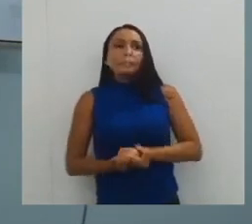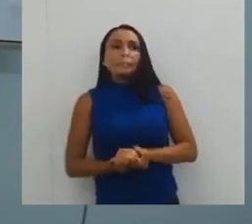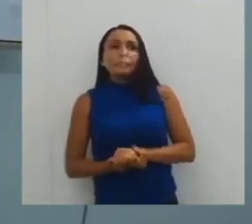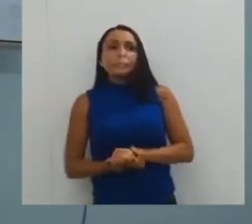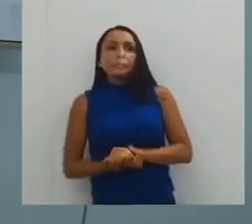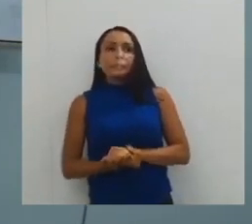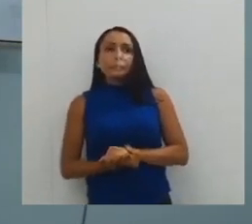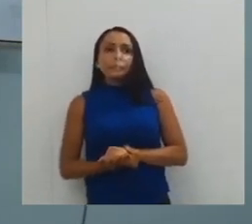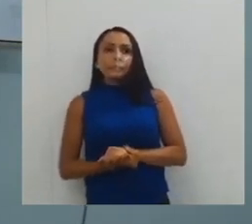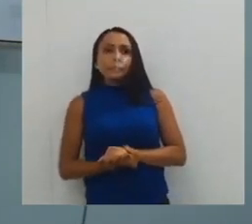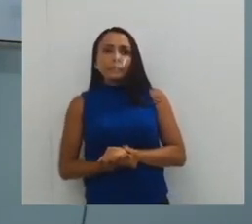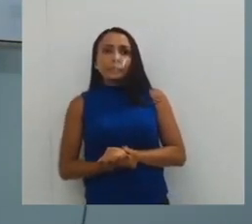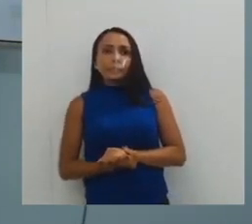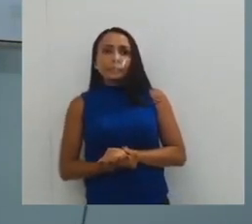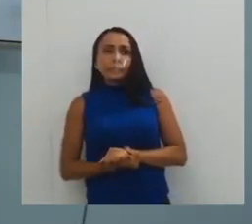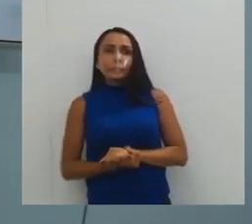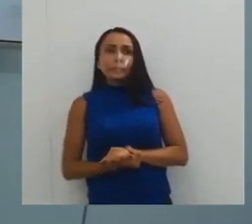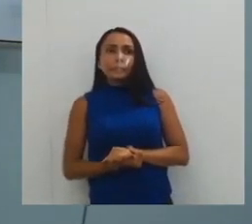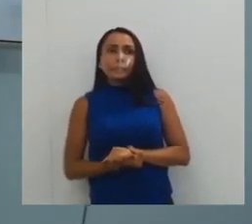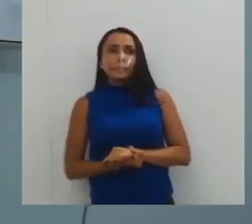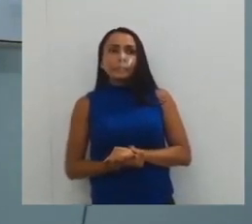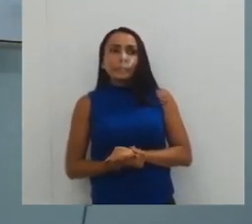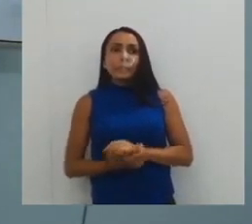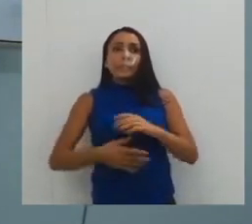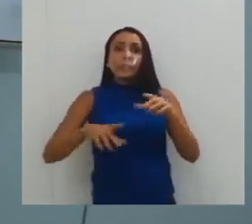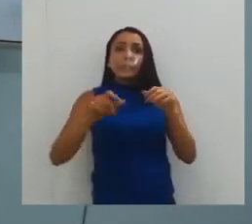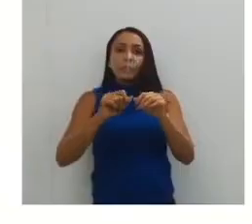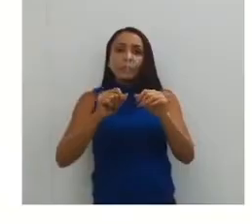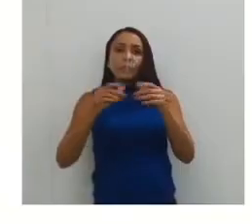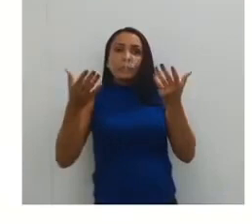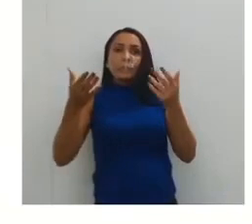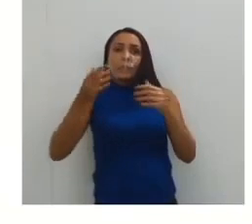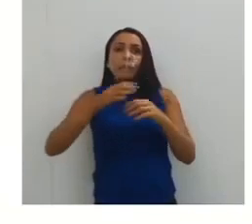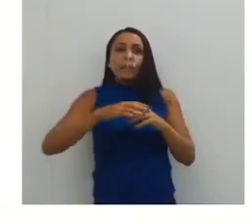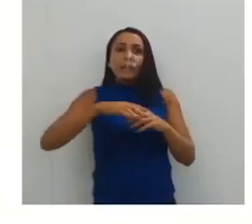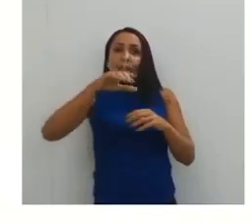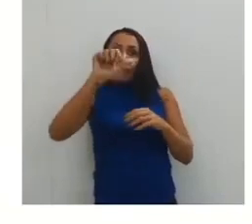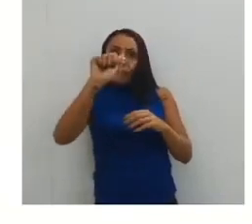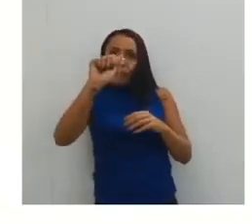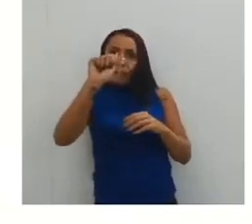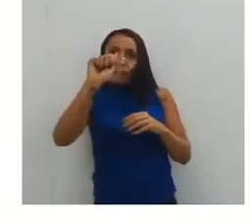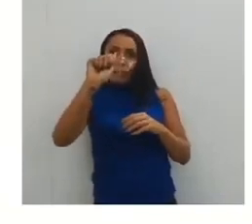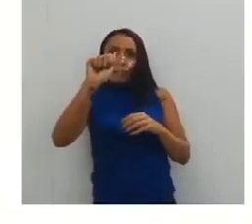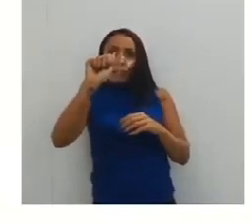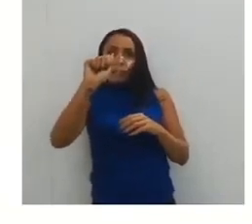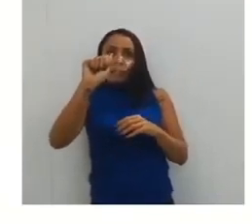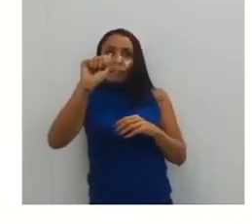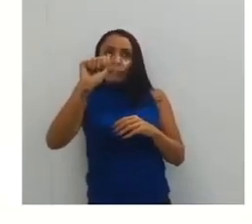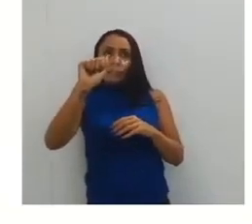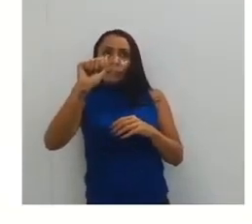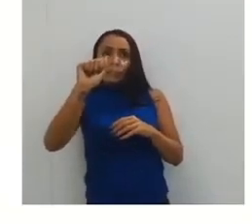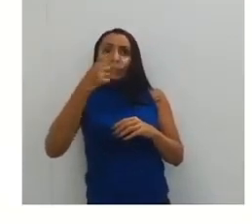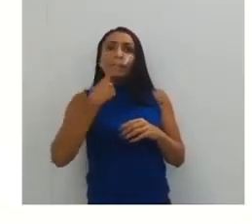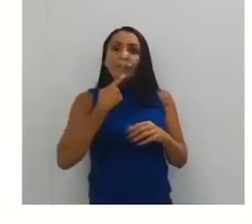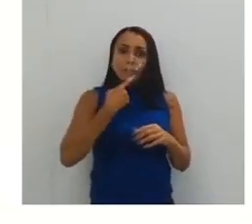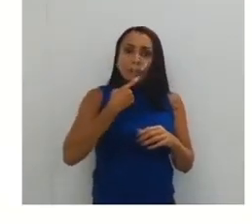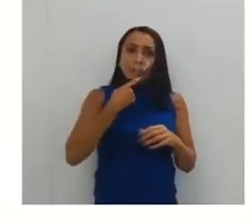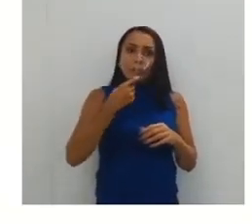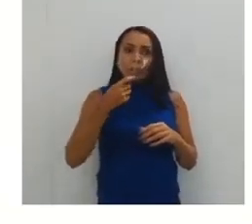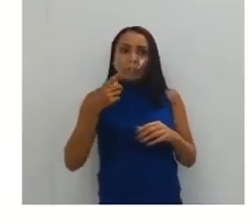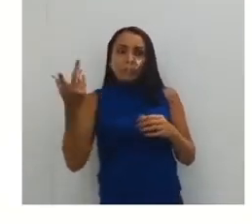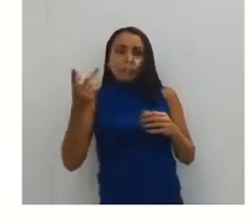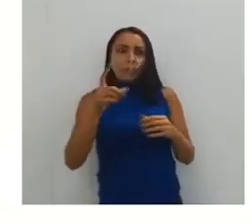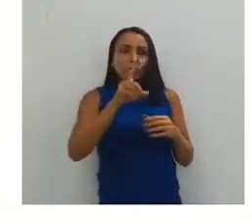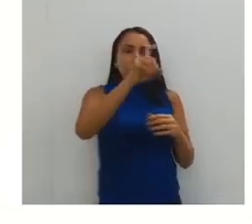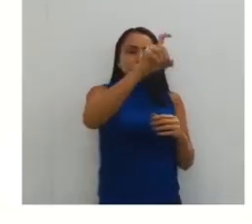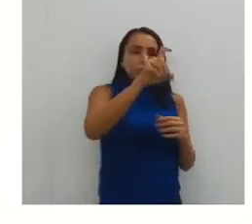ó, tem o mesmo esqueminha, que fica A, nesse caso, ó, o vermelho é x vezes x,